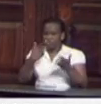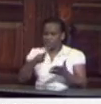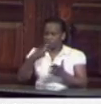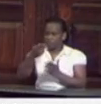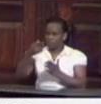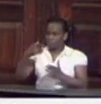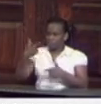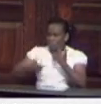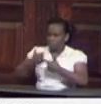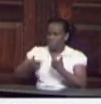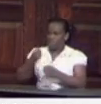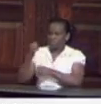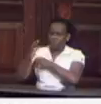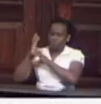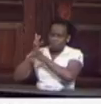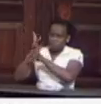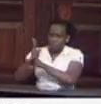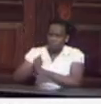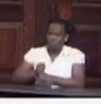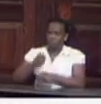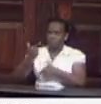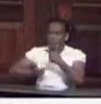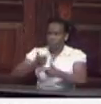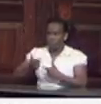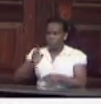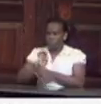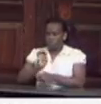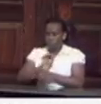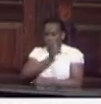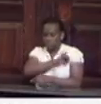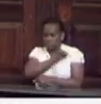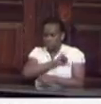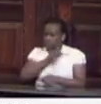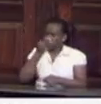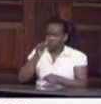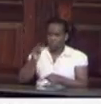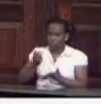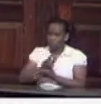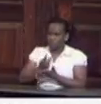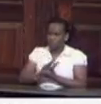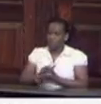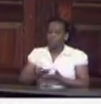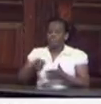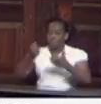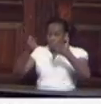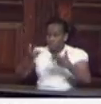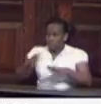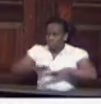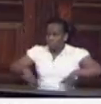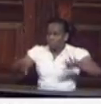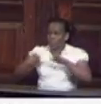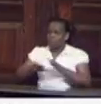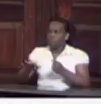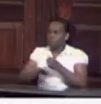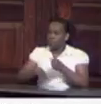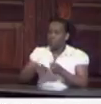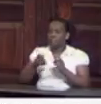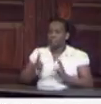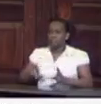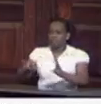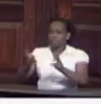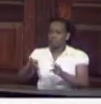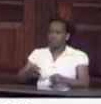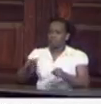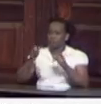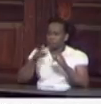sua carreira e o seu serviço prestado ao Estado do Rio de Janeiro. E dizer que nós seguiremos pautados pelo que sempre fomos,